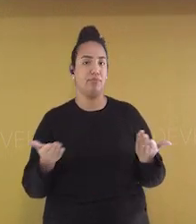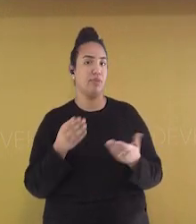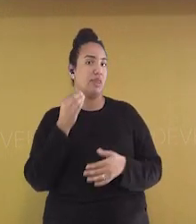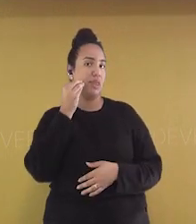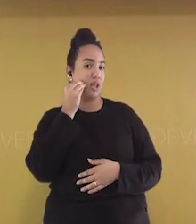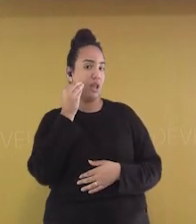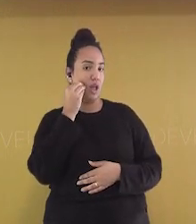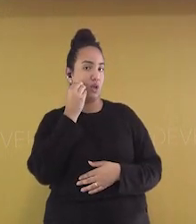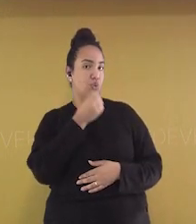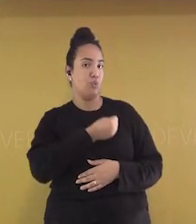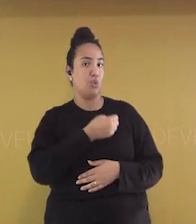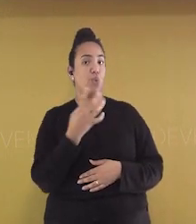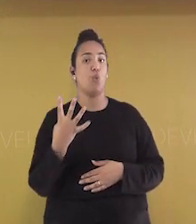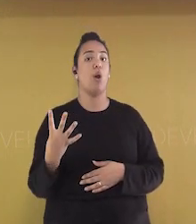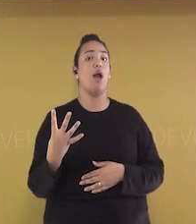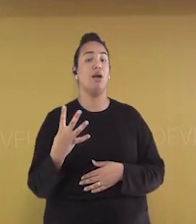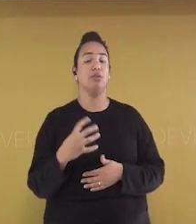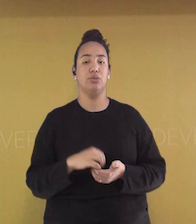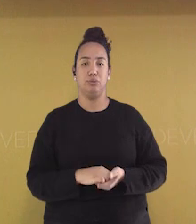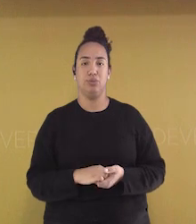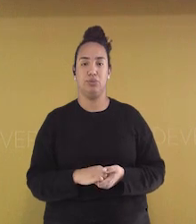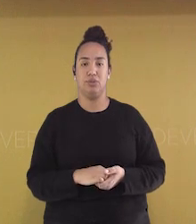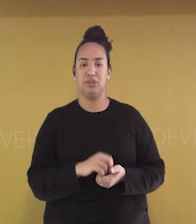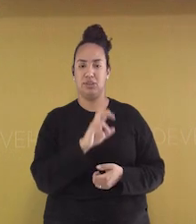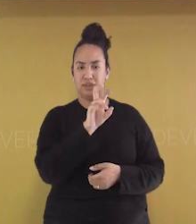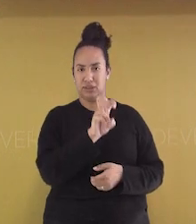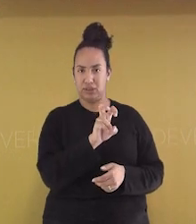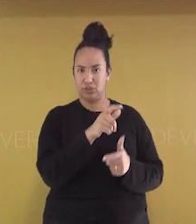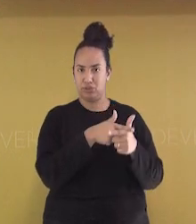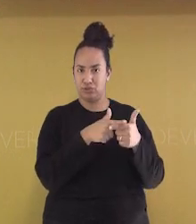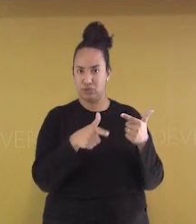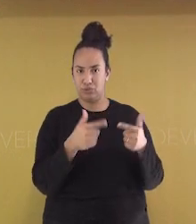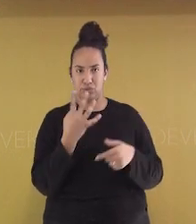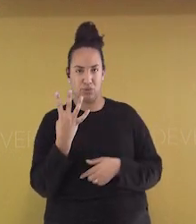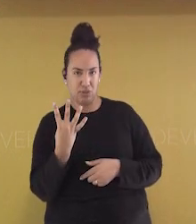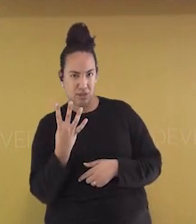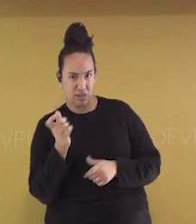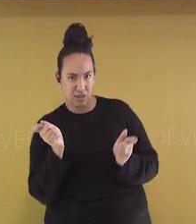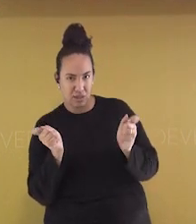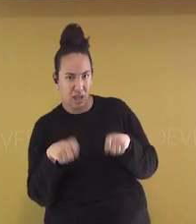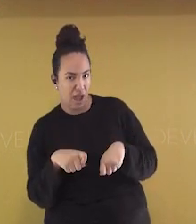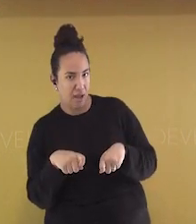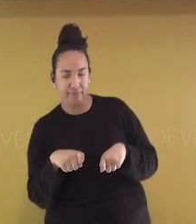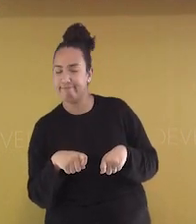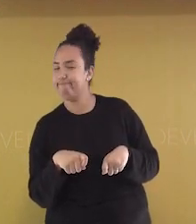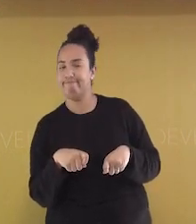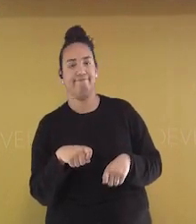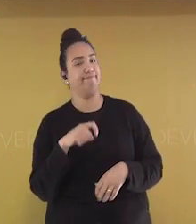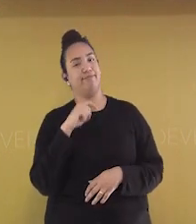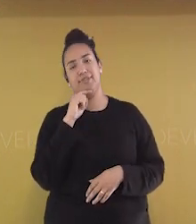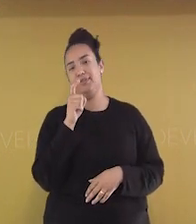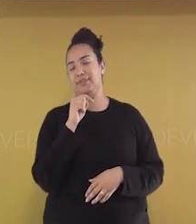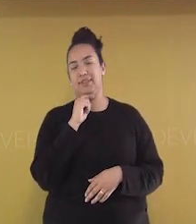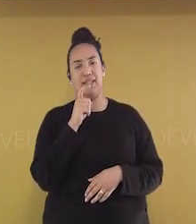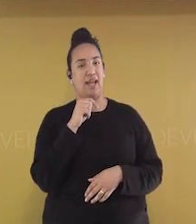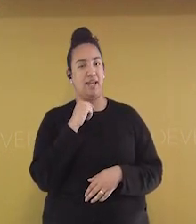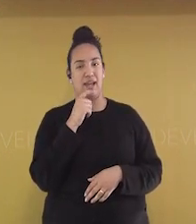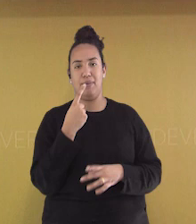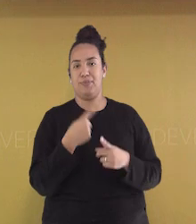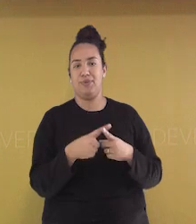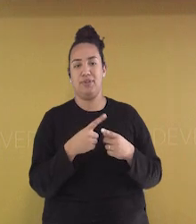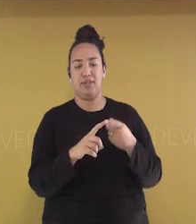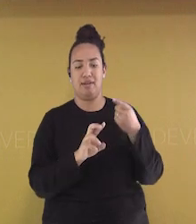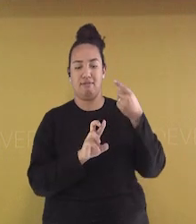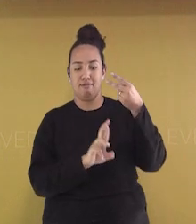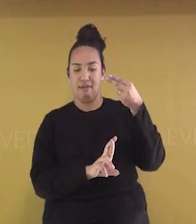Vamos tentar agora por 4. Ao dividir o 5 pelo 4, também não conseguimos ter uma divisão